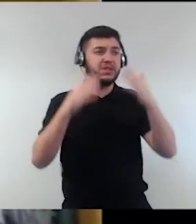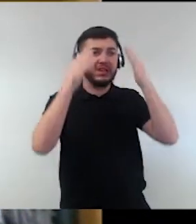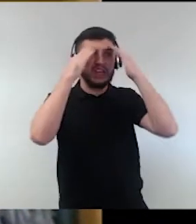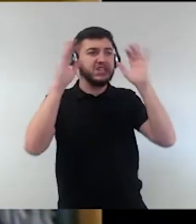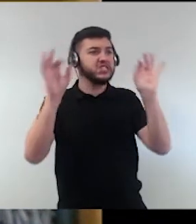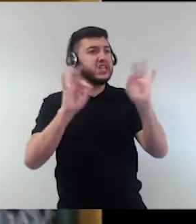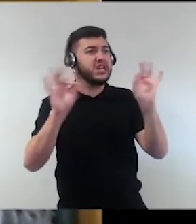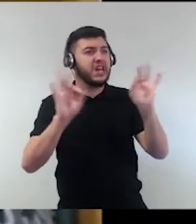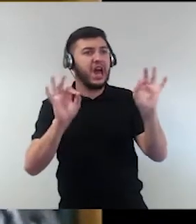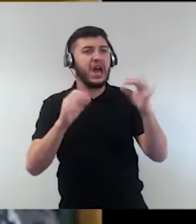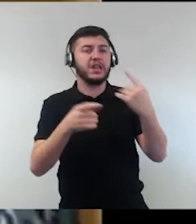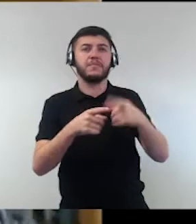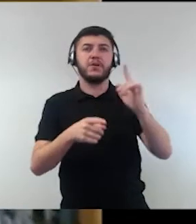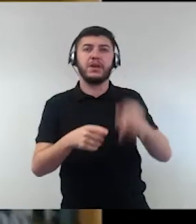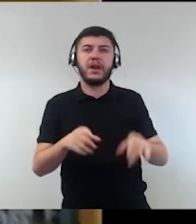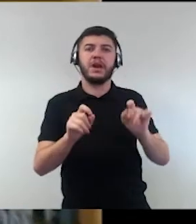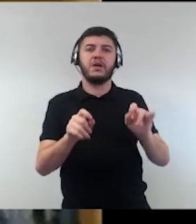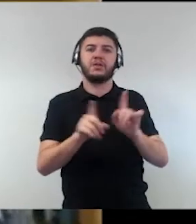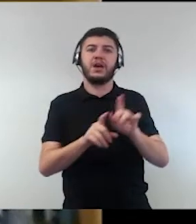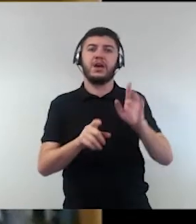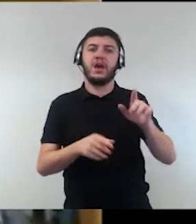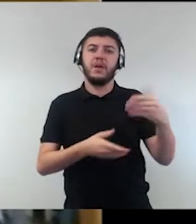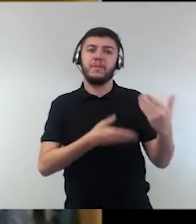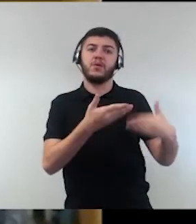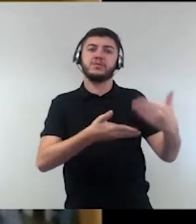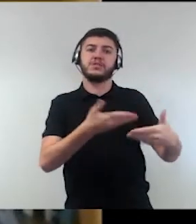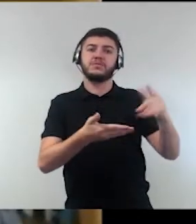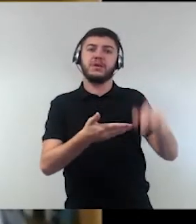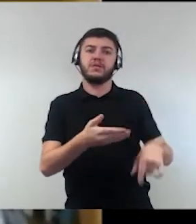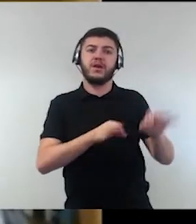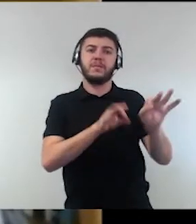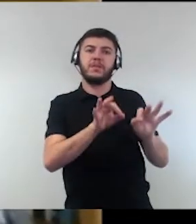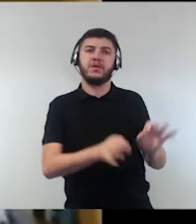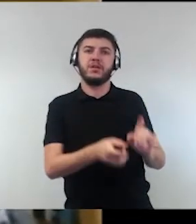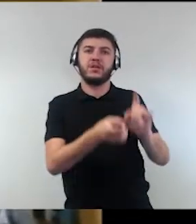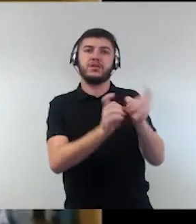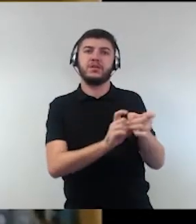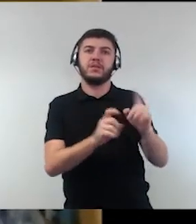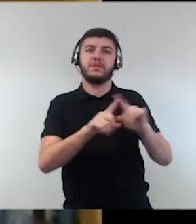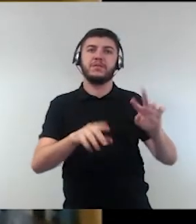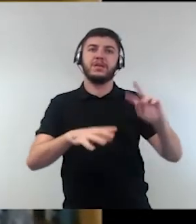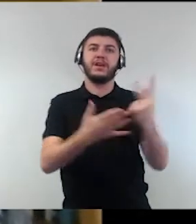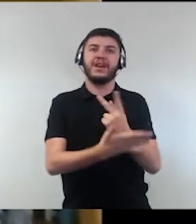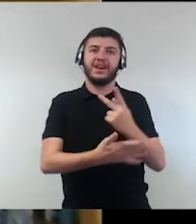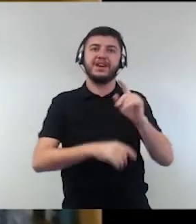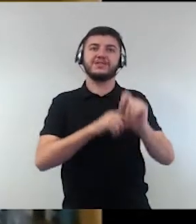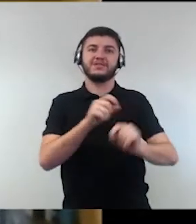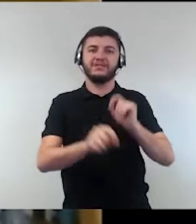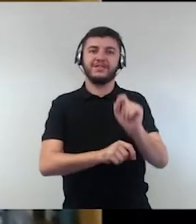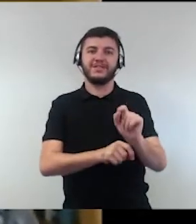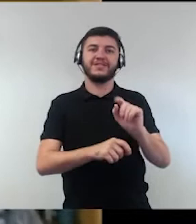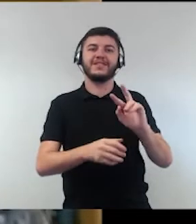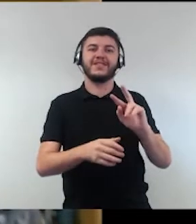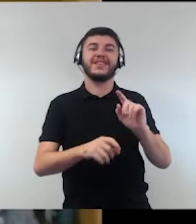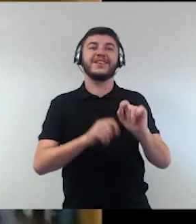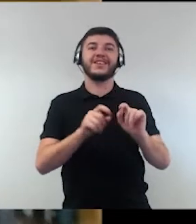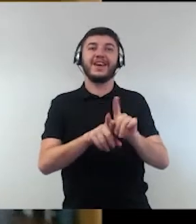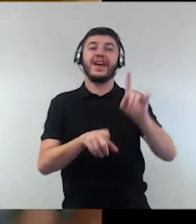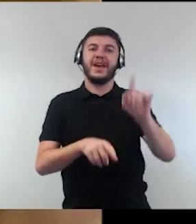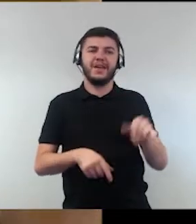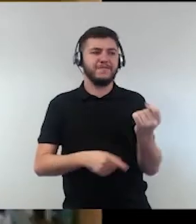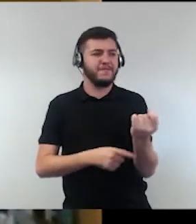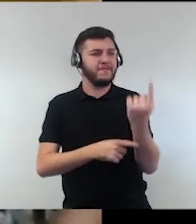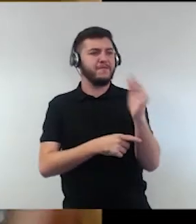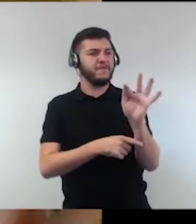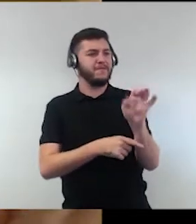porque era um procedimento administrativo, mas eu fiquei muito impressionada com aquele fato, achei estranho. E